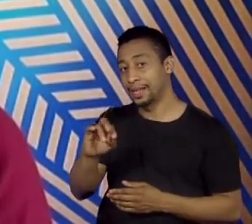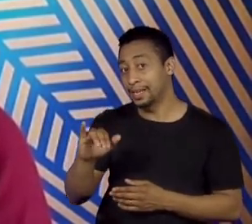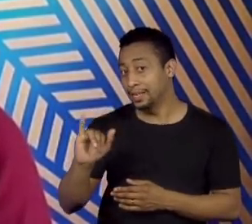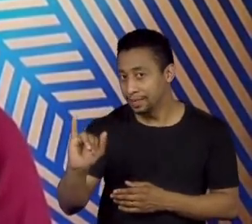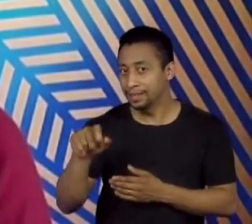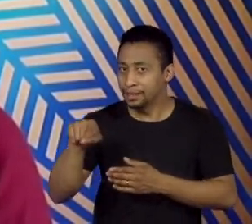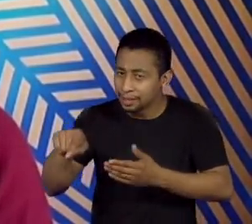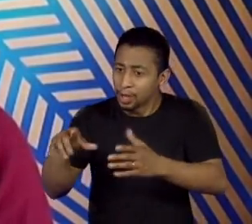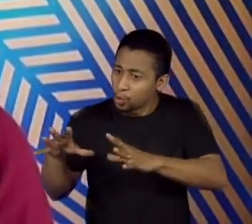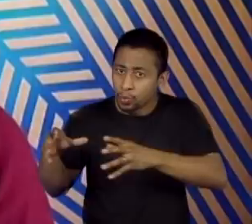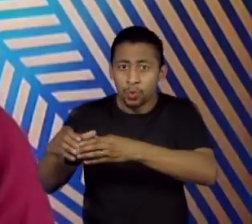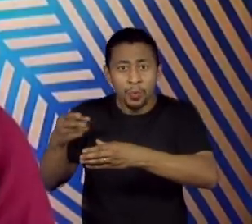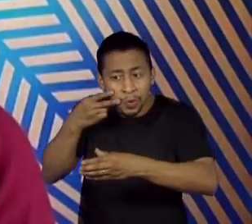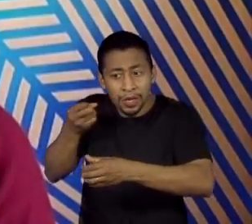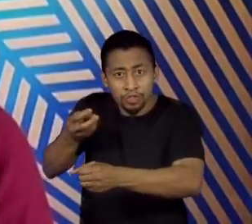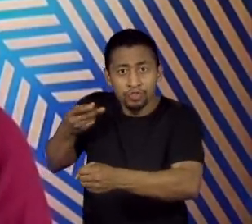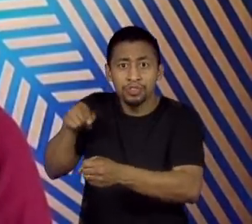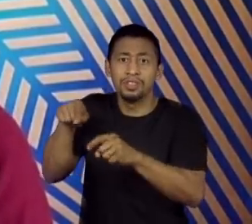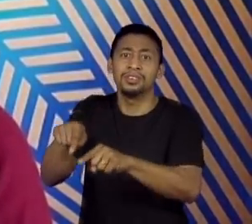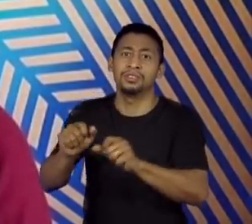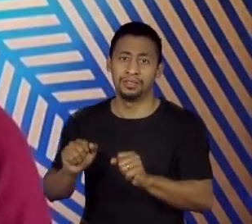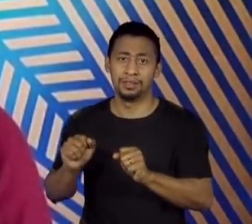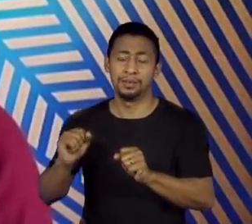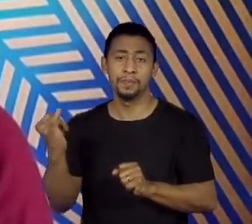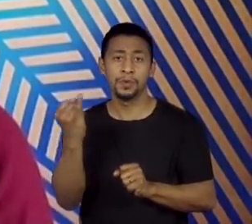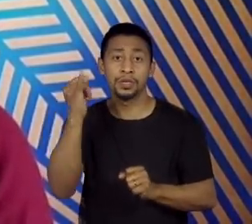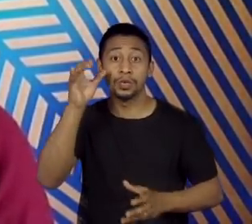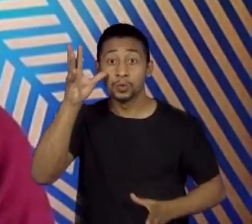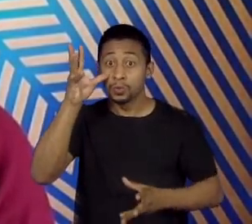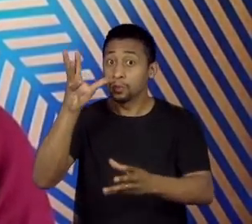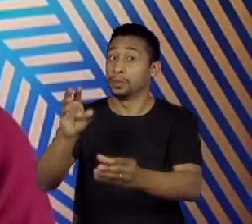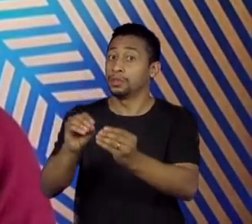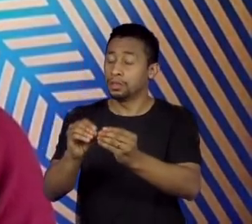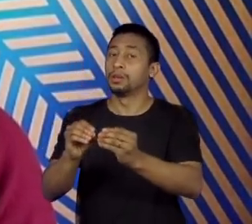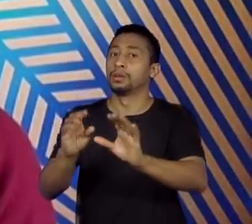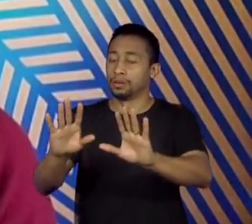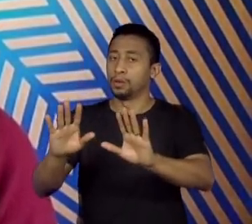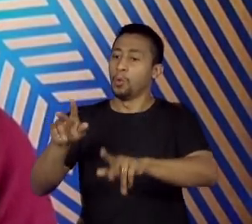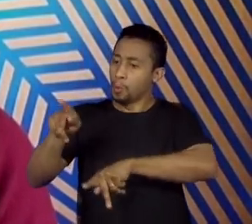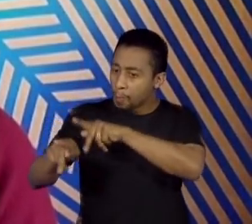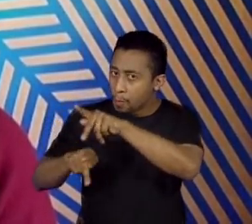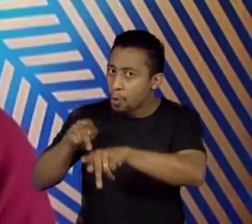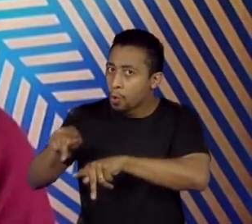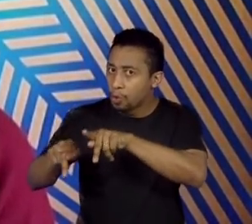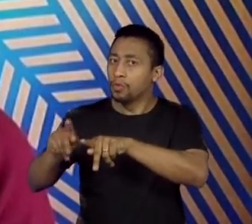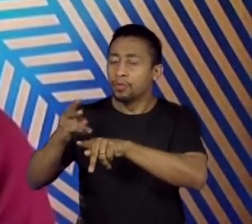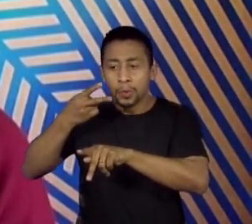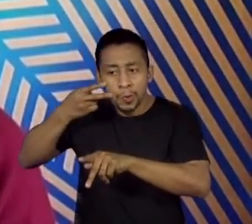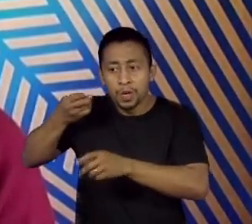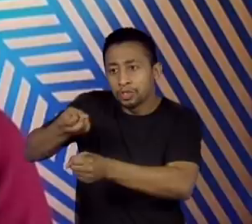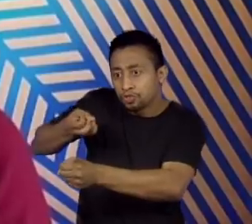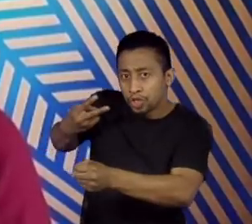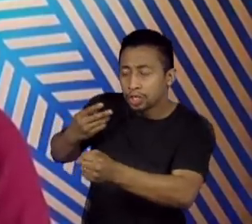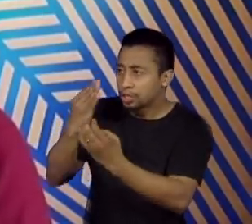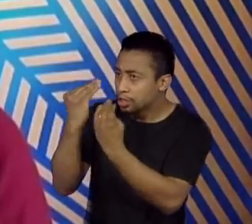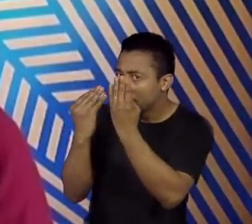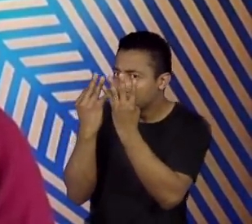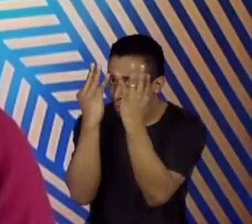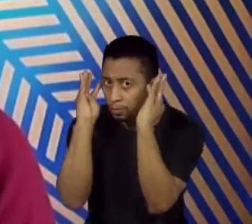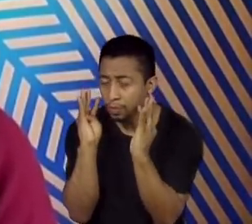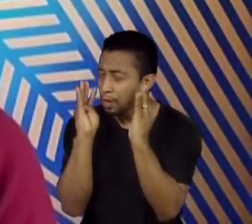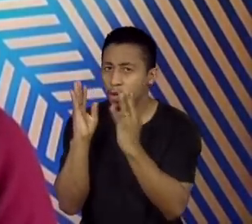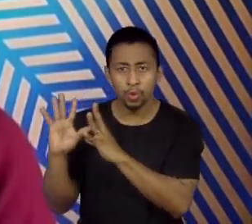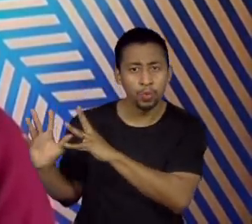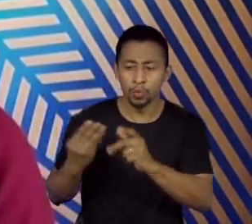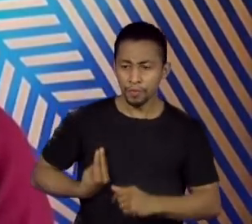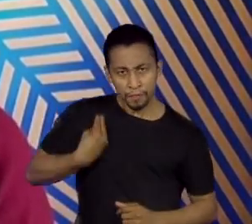é muito importante a gente compreender que nós, enquanto indígenas, continuamos vivos, que nós estamos em pé e que nós somos